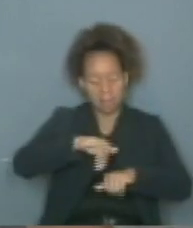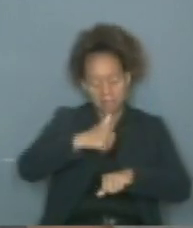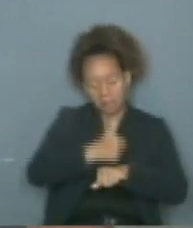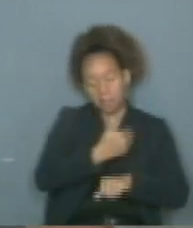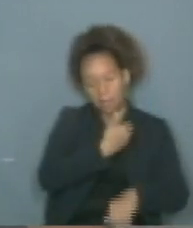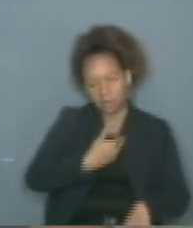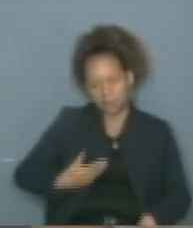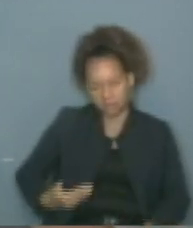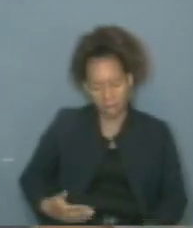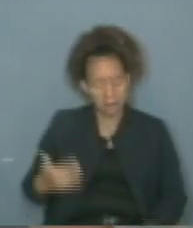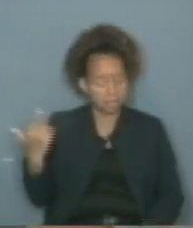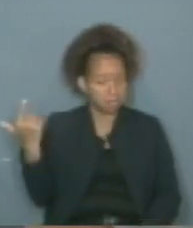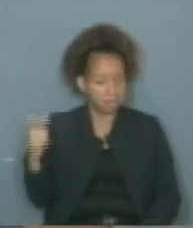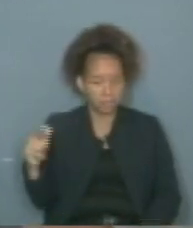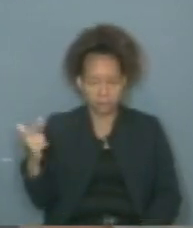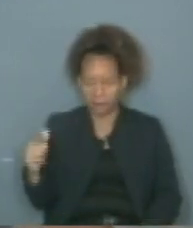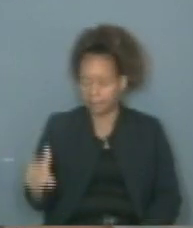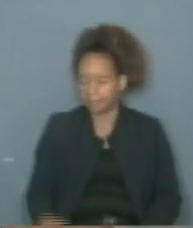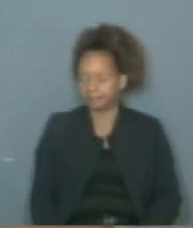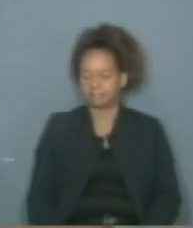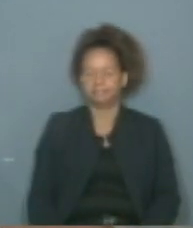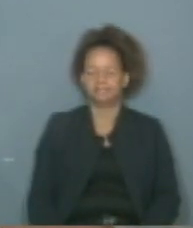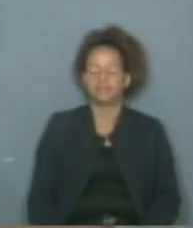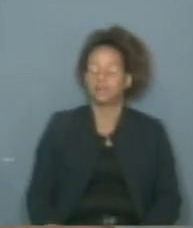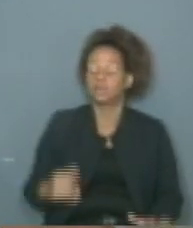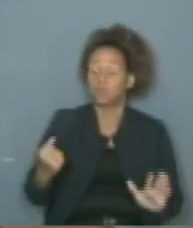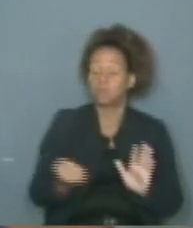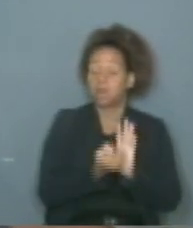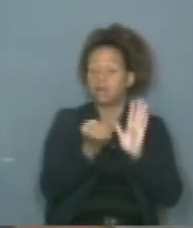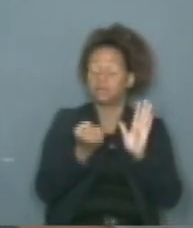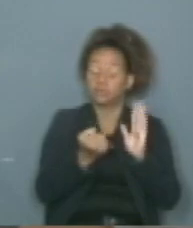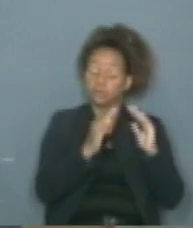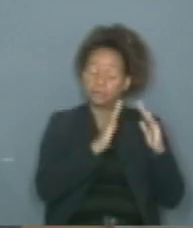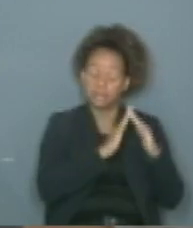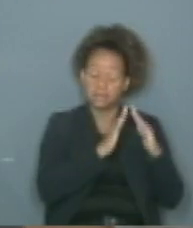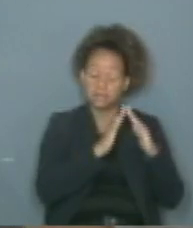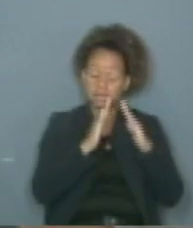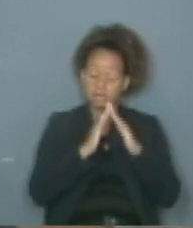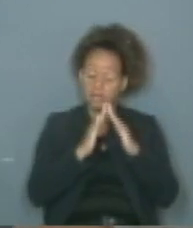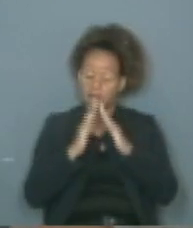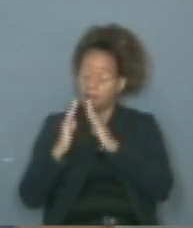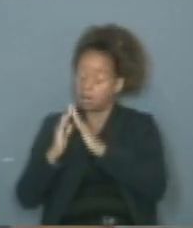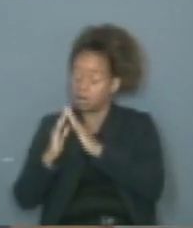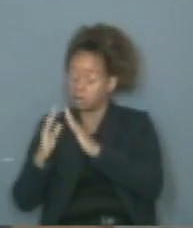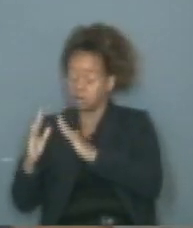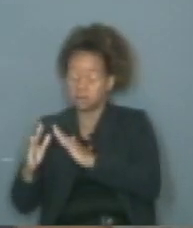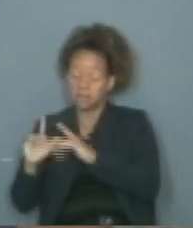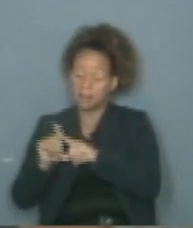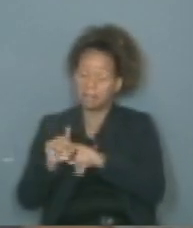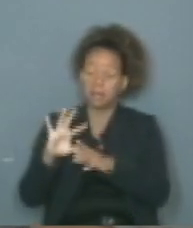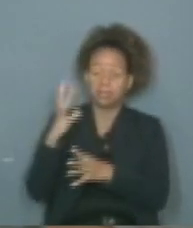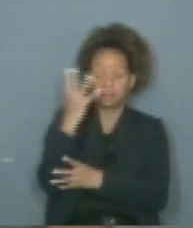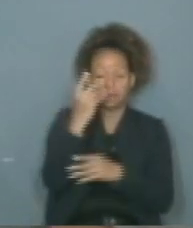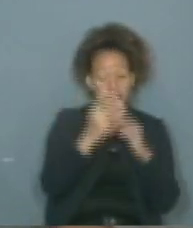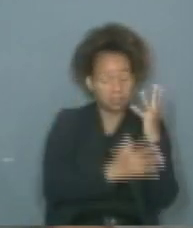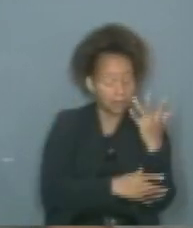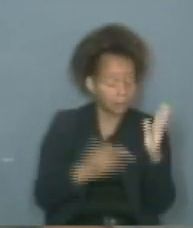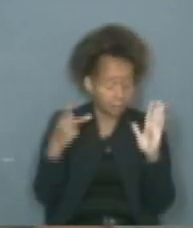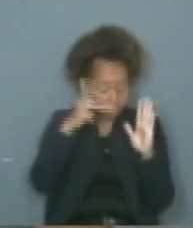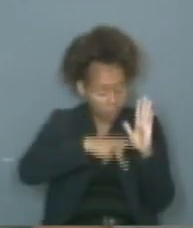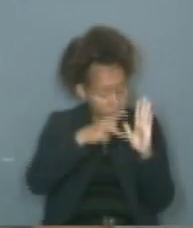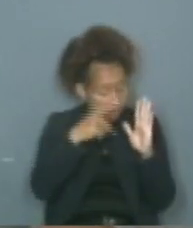comunitários. O projeto não prevê. Estudo de impacto de vizinhança, de impacto ambiental, o projeto não